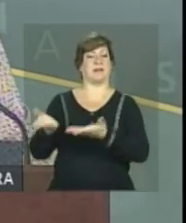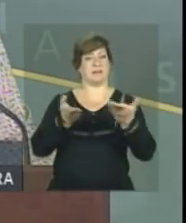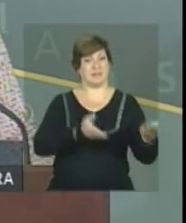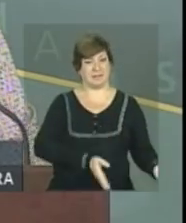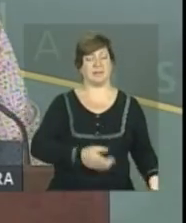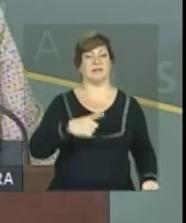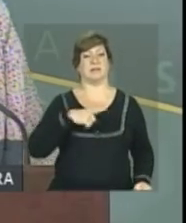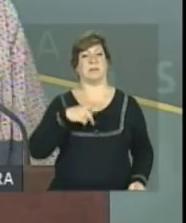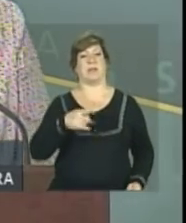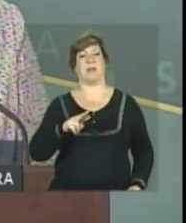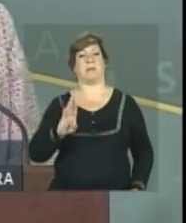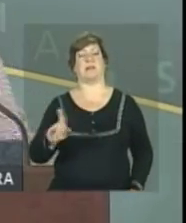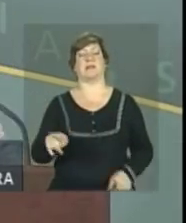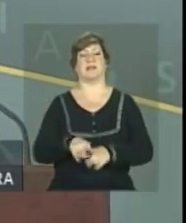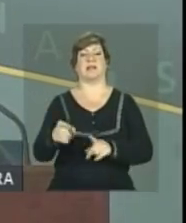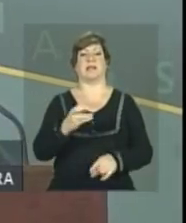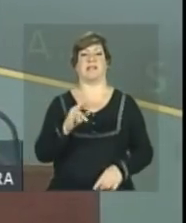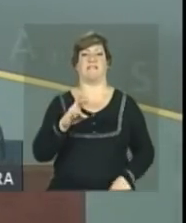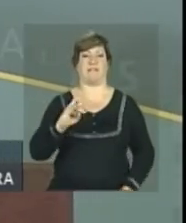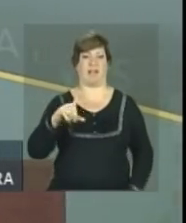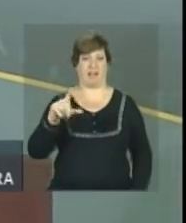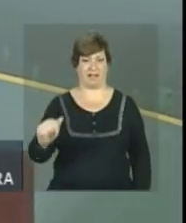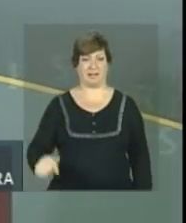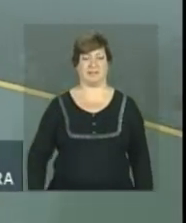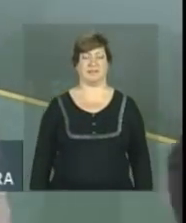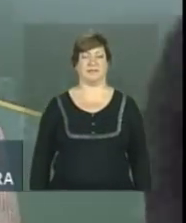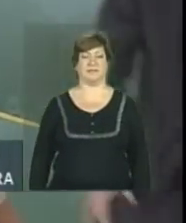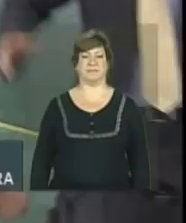PRB e o senador Crivella.